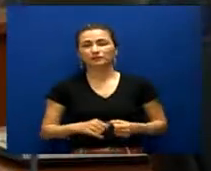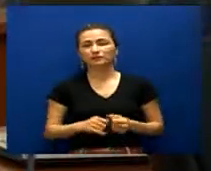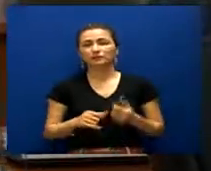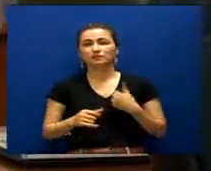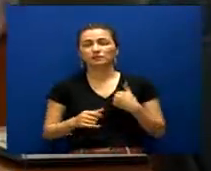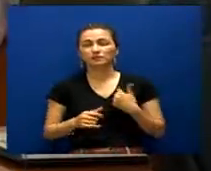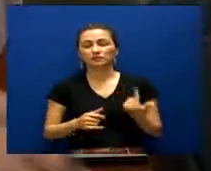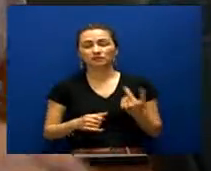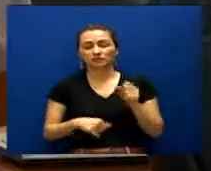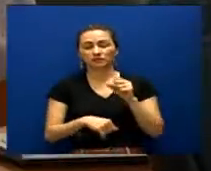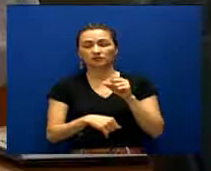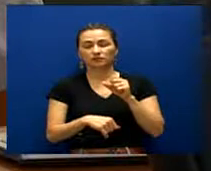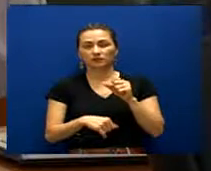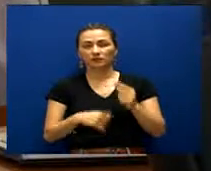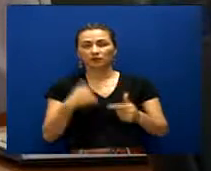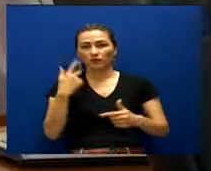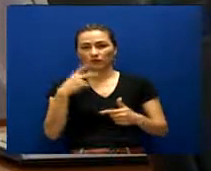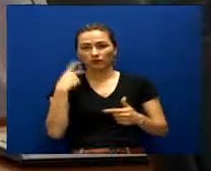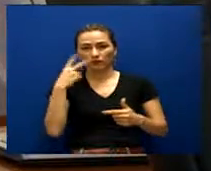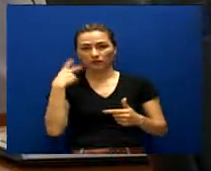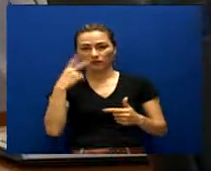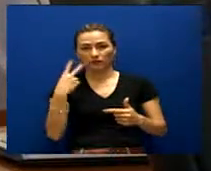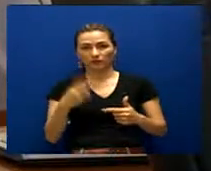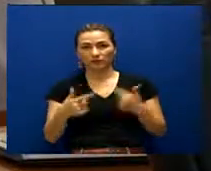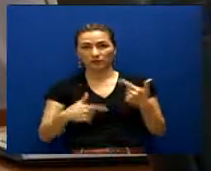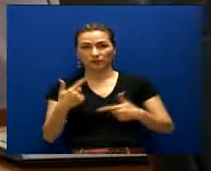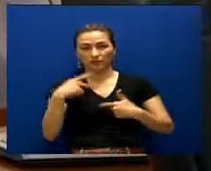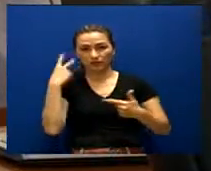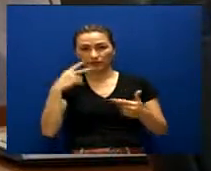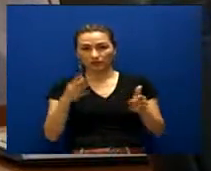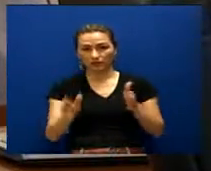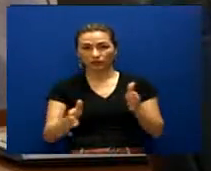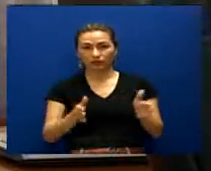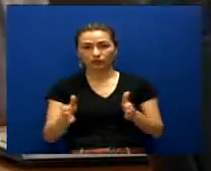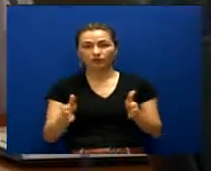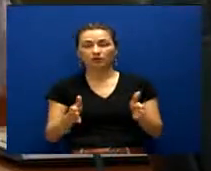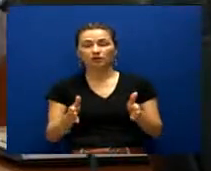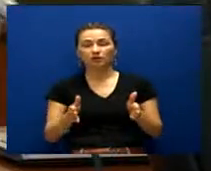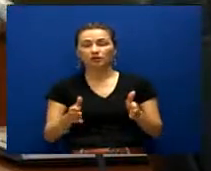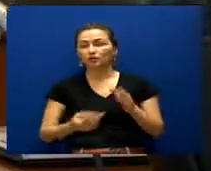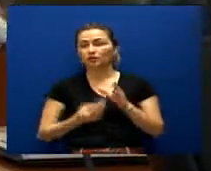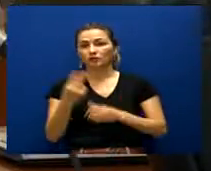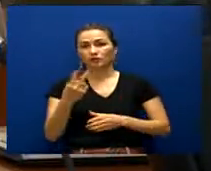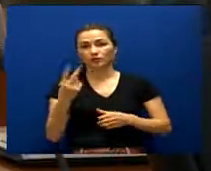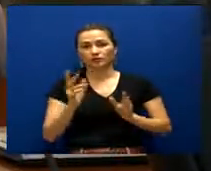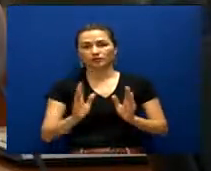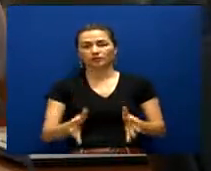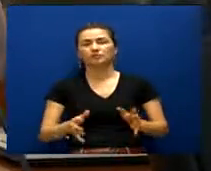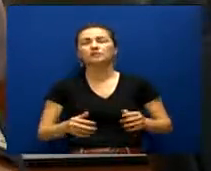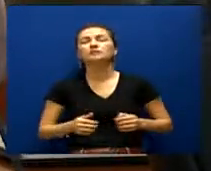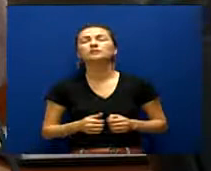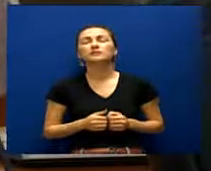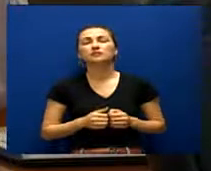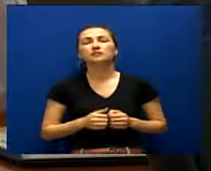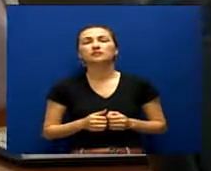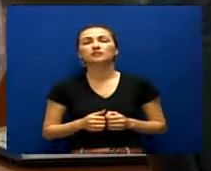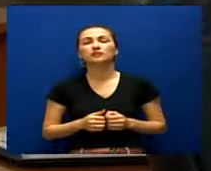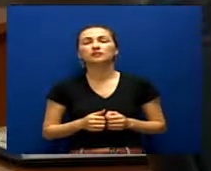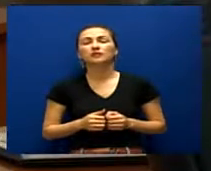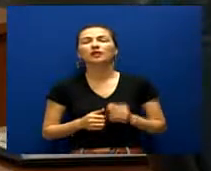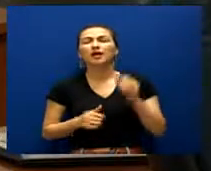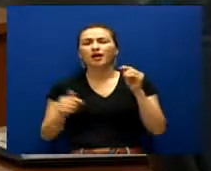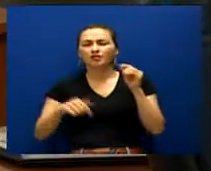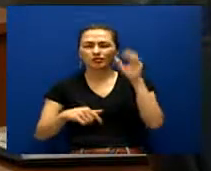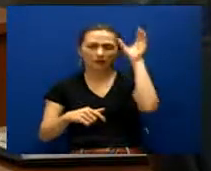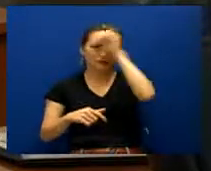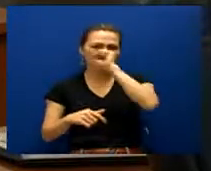E aqui a gente aprende, padre. Aqui a gente aprende. Então eu quero dizer para o senhor, padre, que a Santa Casa